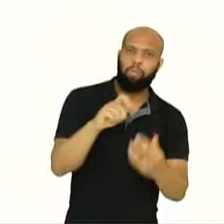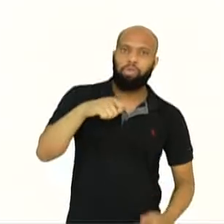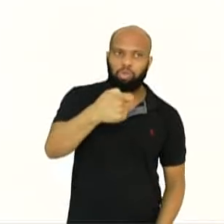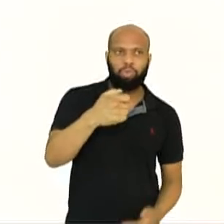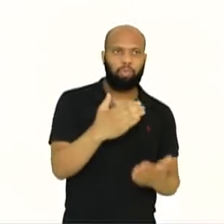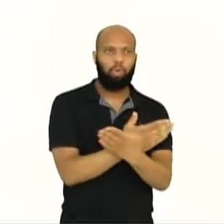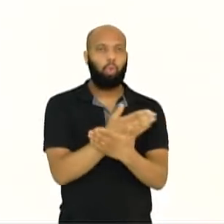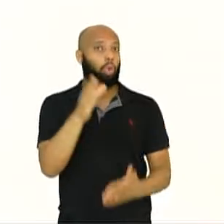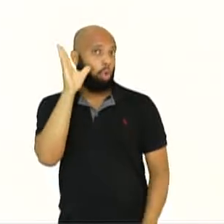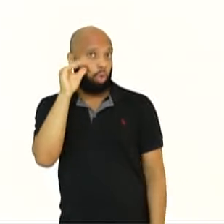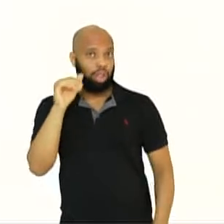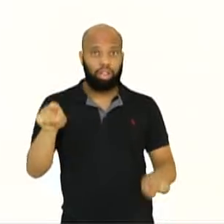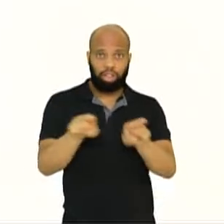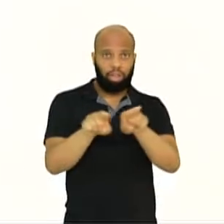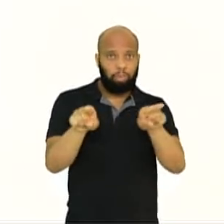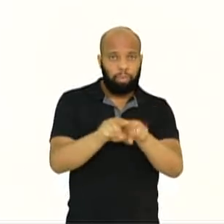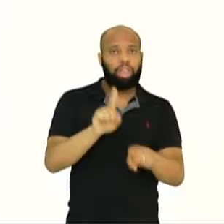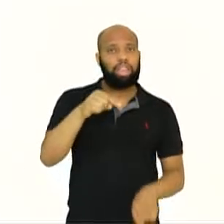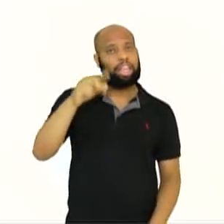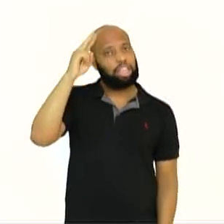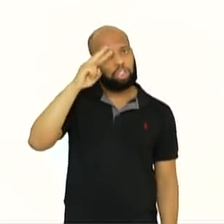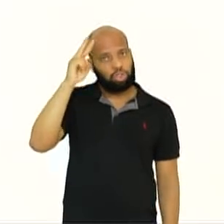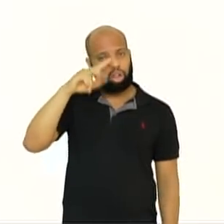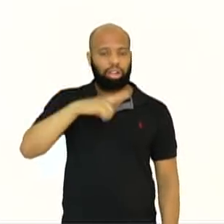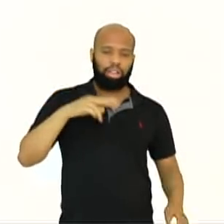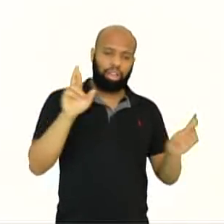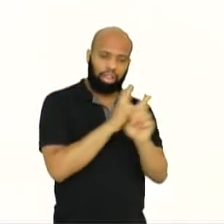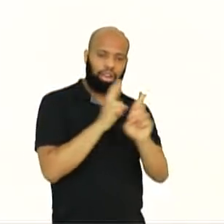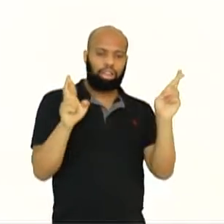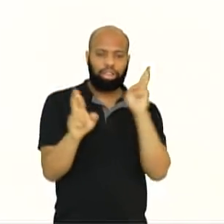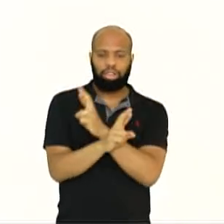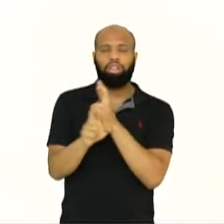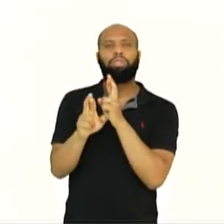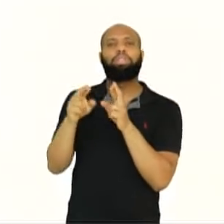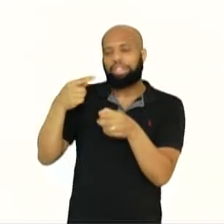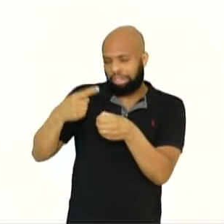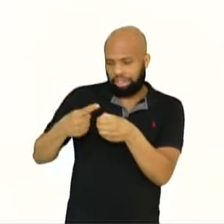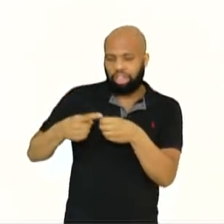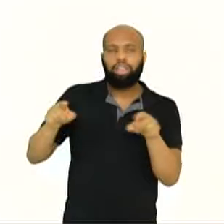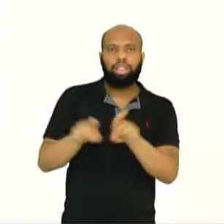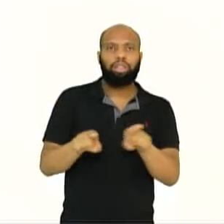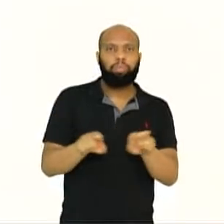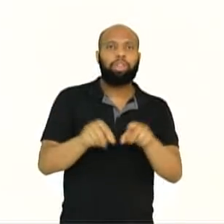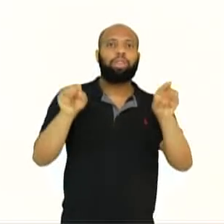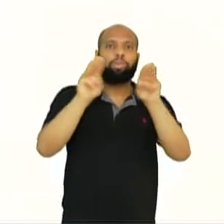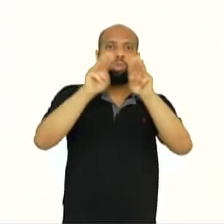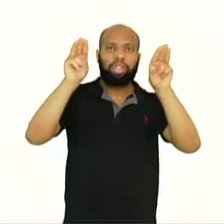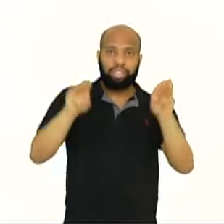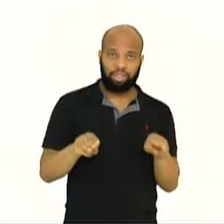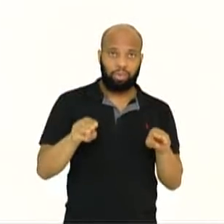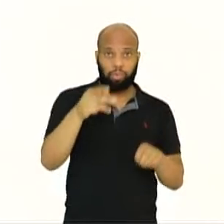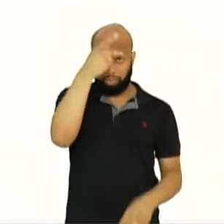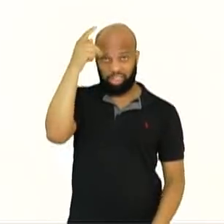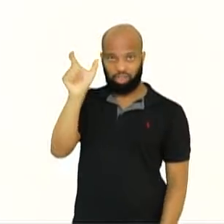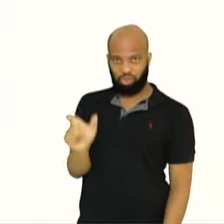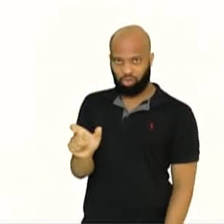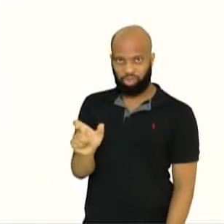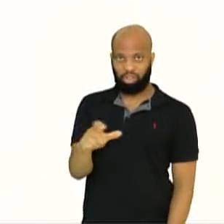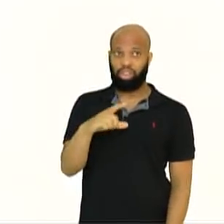alguma curiosidade, sobre alguma história relacionada à sua cidade. Então, é o Museu da Pessoa. Vale a pena,